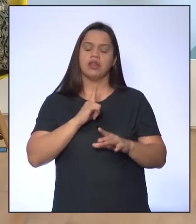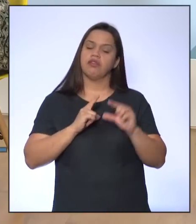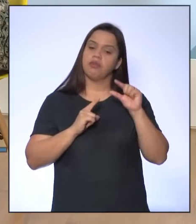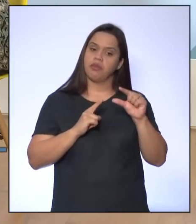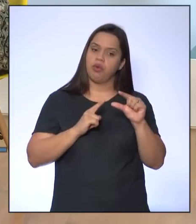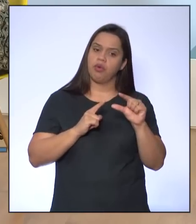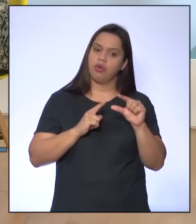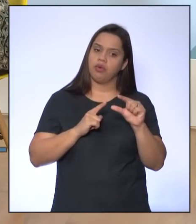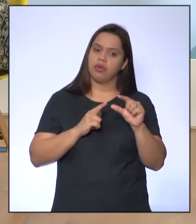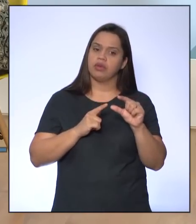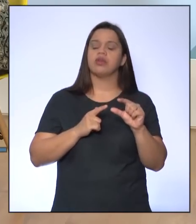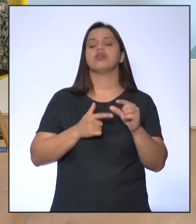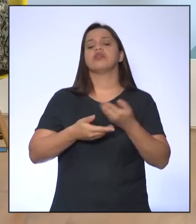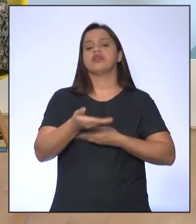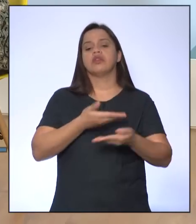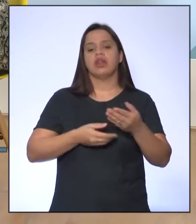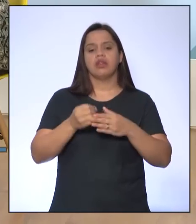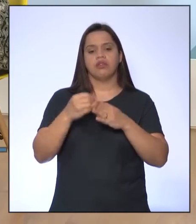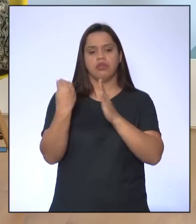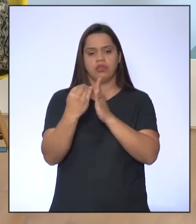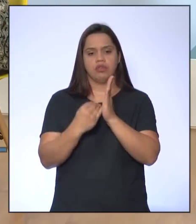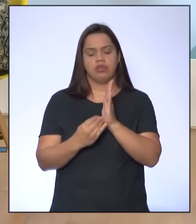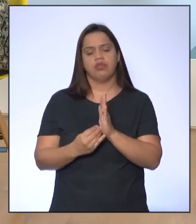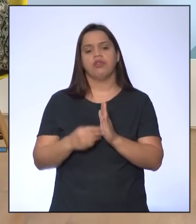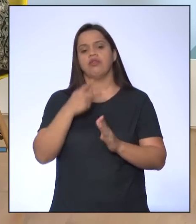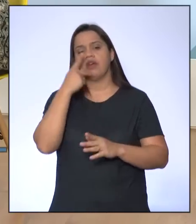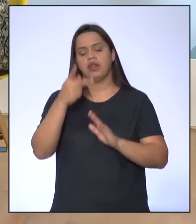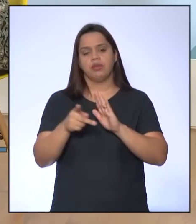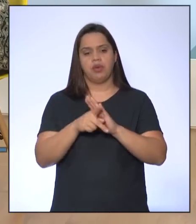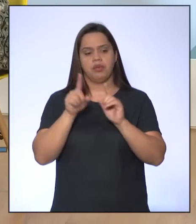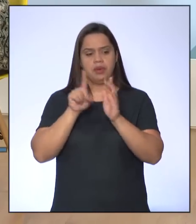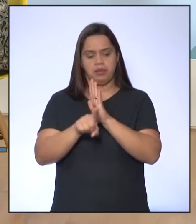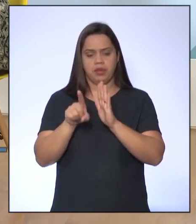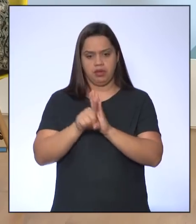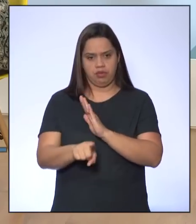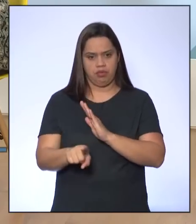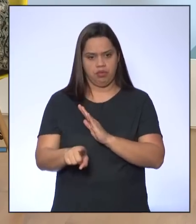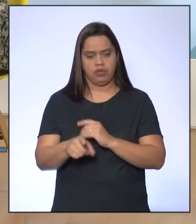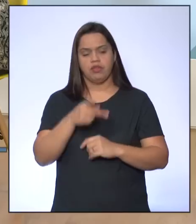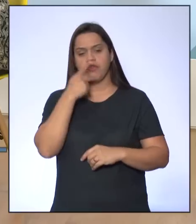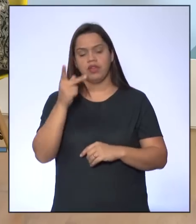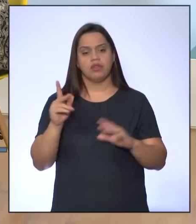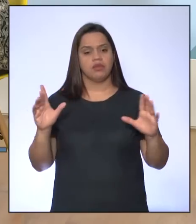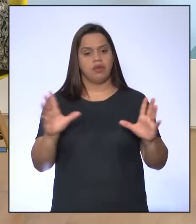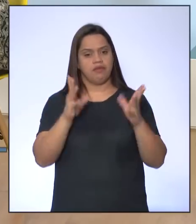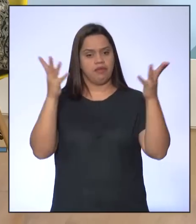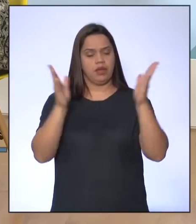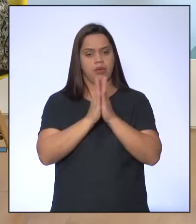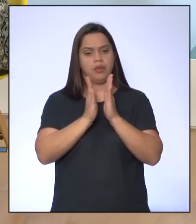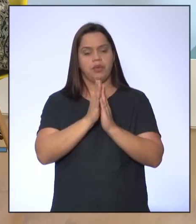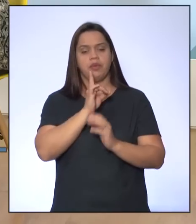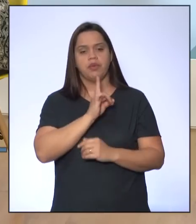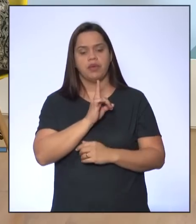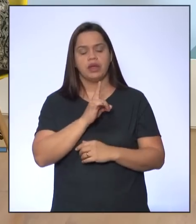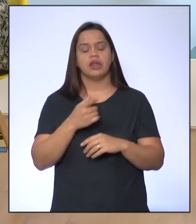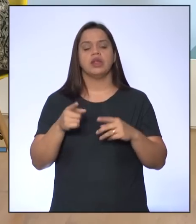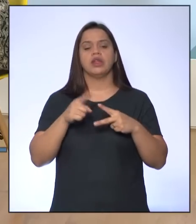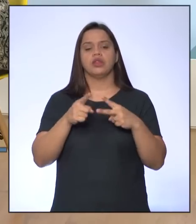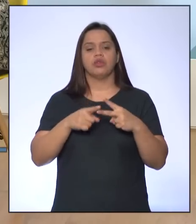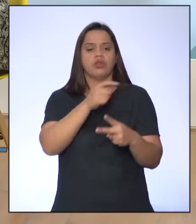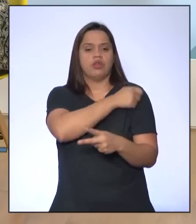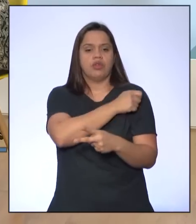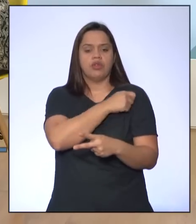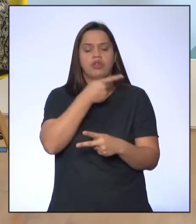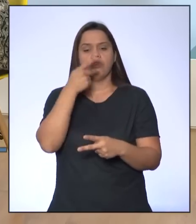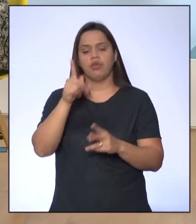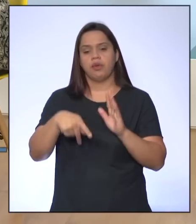da pergunta em relação à fonte oral que usamos para celebrar o nosso aniversário. E o Pedro Henrique e a Dominique colocaram aqui que é